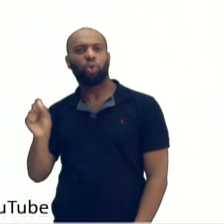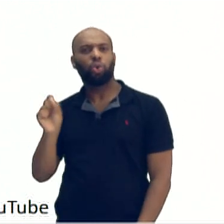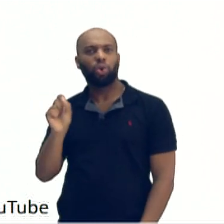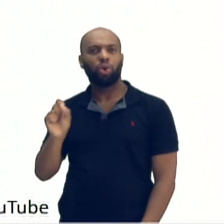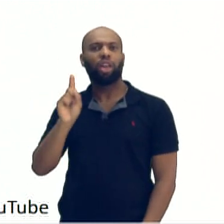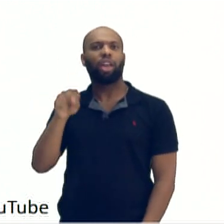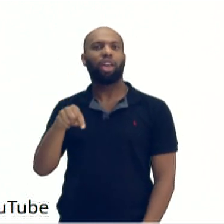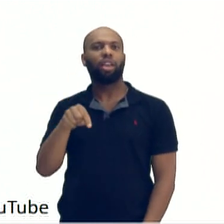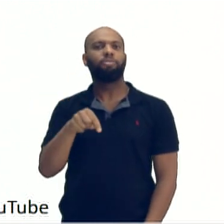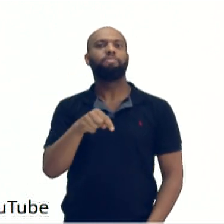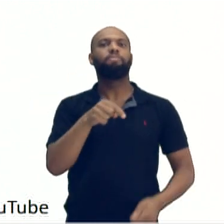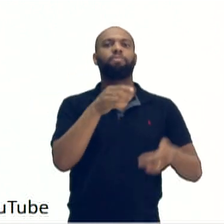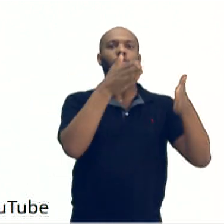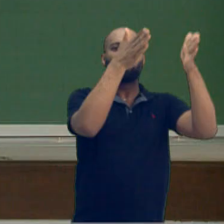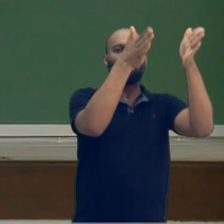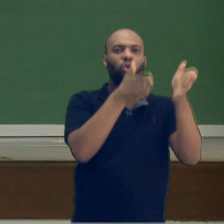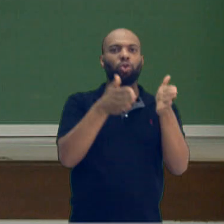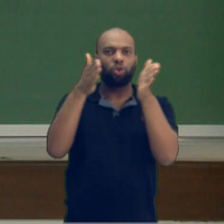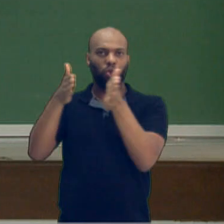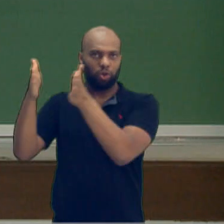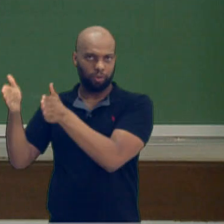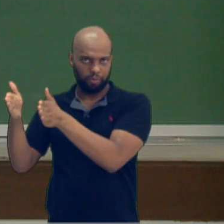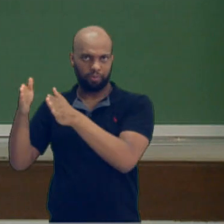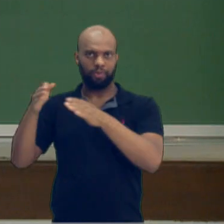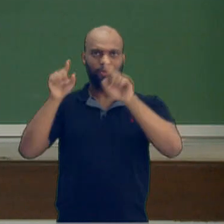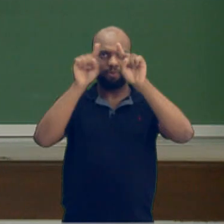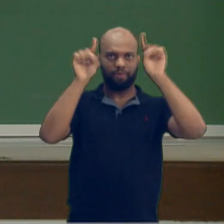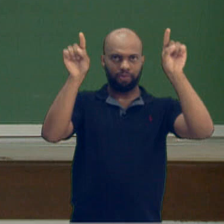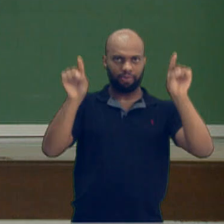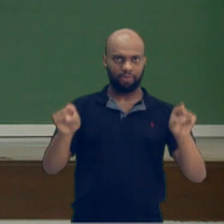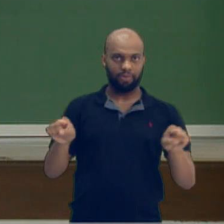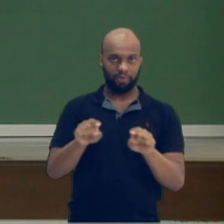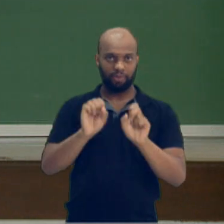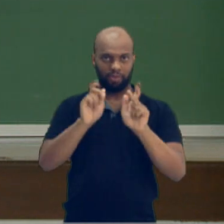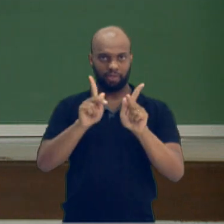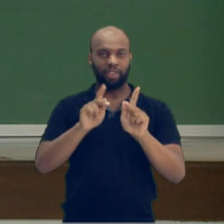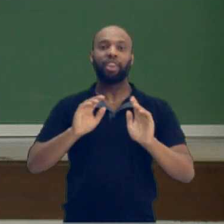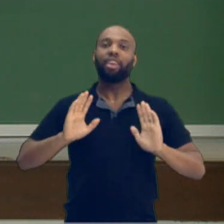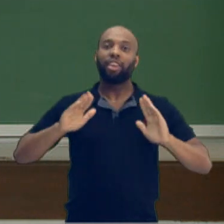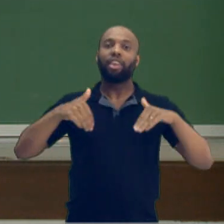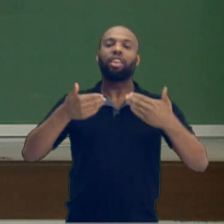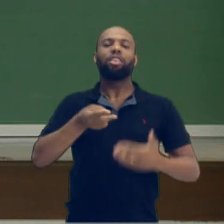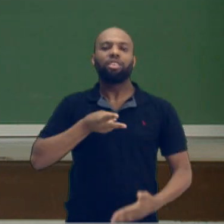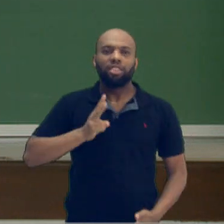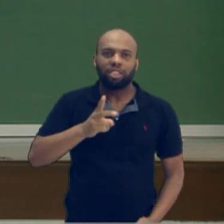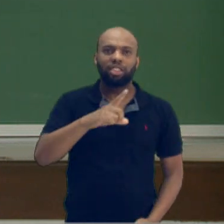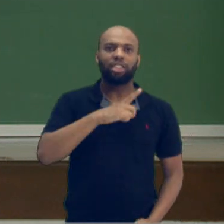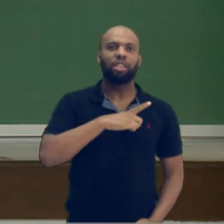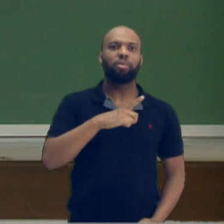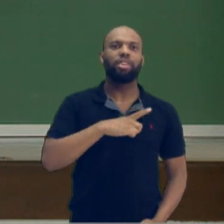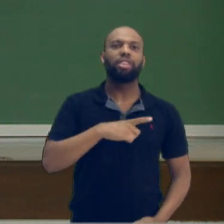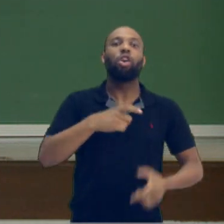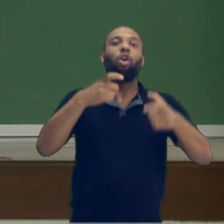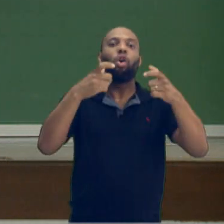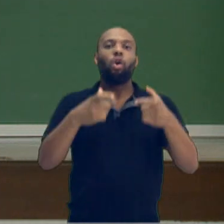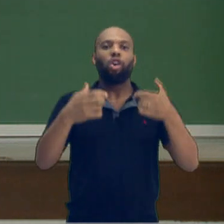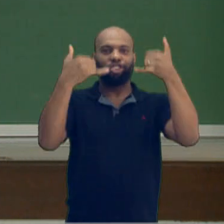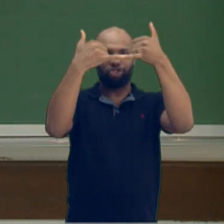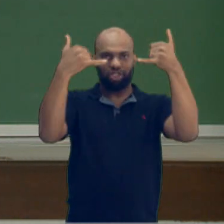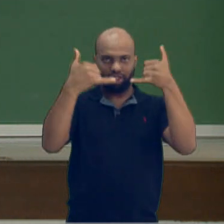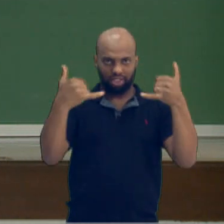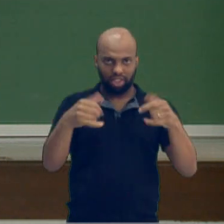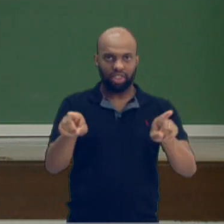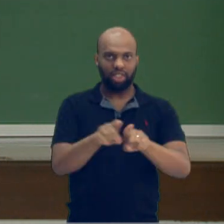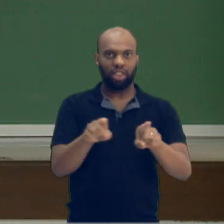o termo na coluna. Perfeito? Então, todo termo vai ter sempre uma posição de linha e uma posição